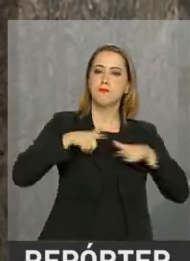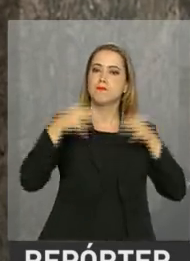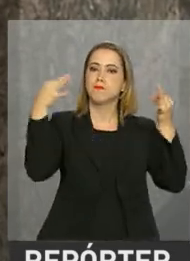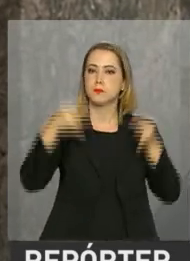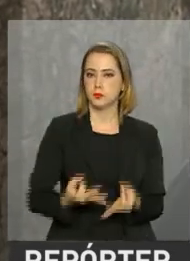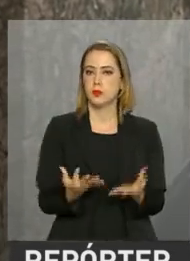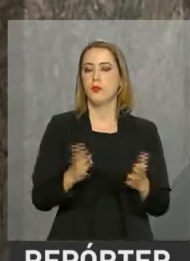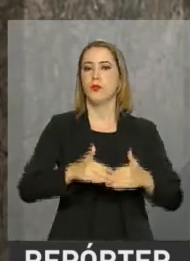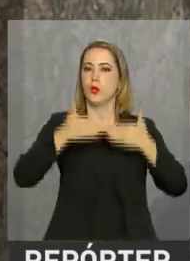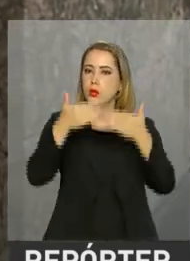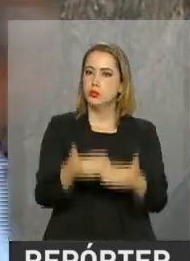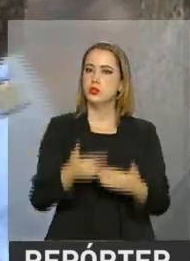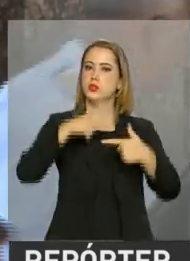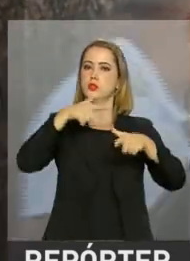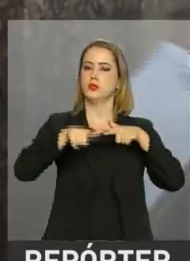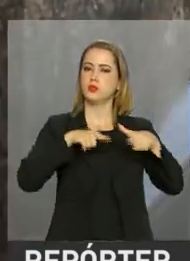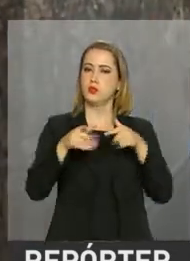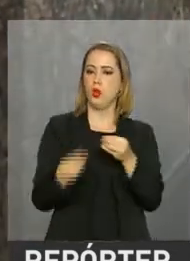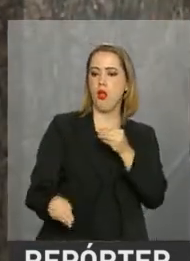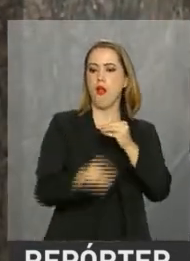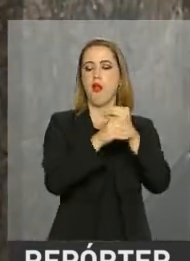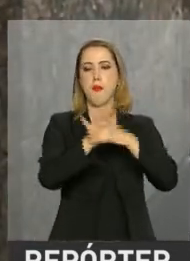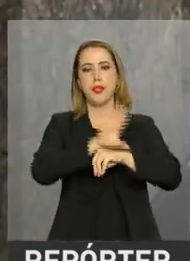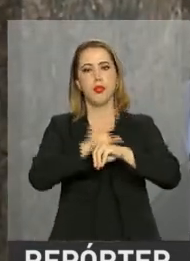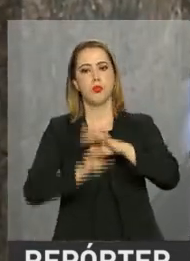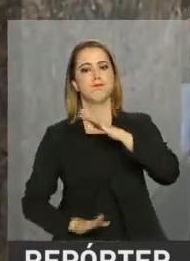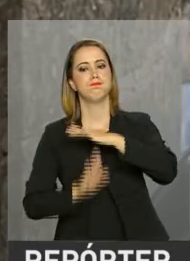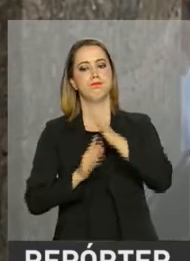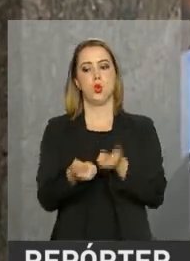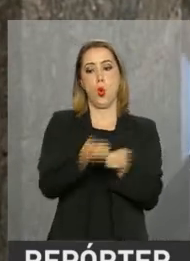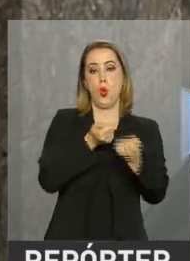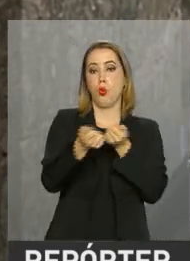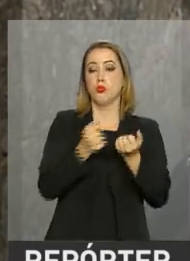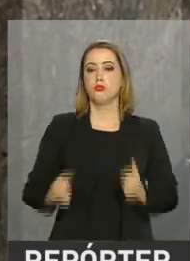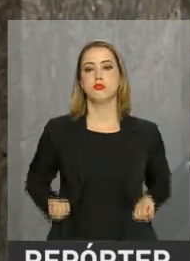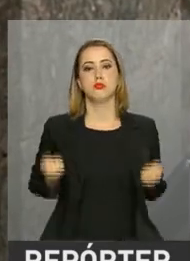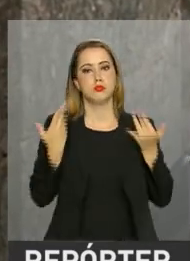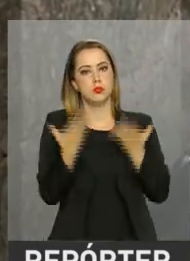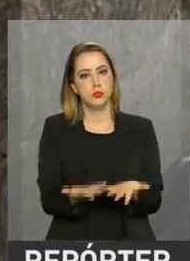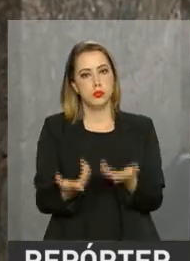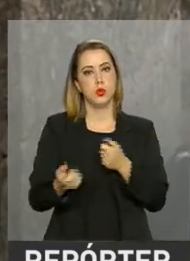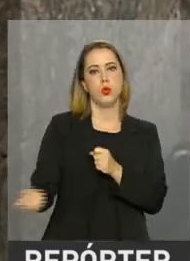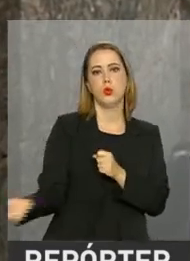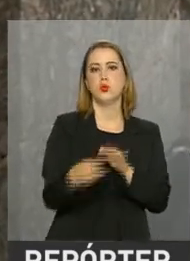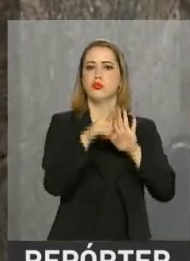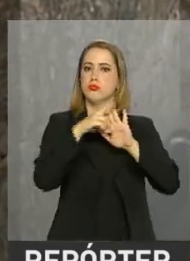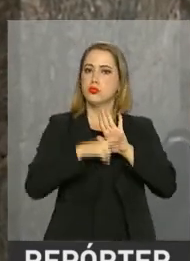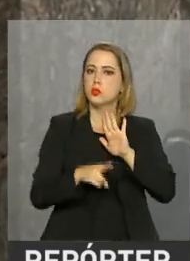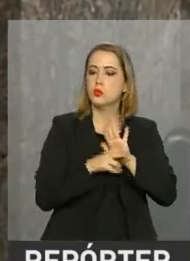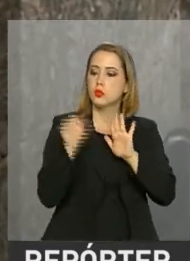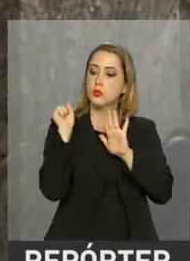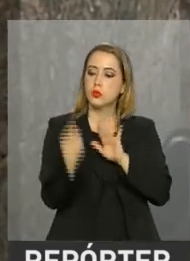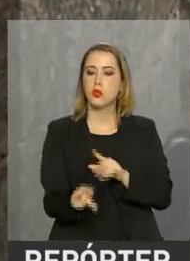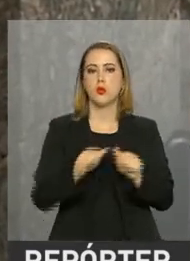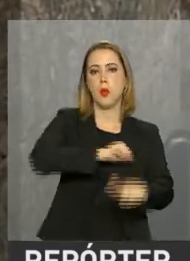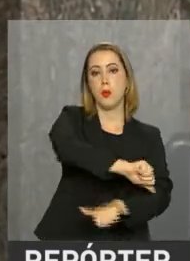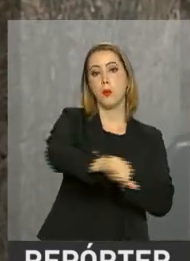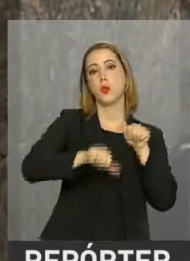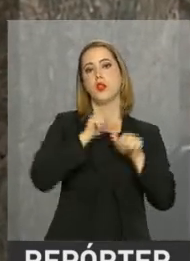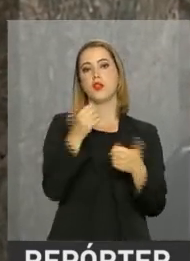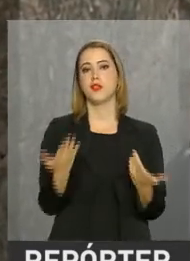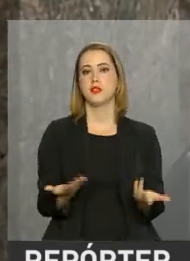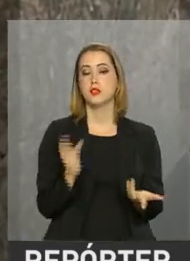enfrentando emenda constitucional controlar os gastos públicos reforma da previdência mudanças